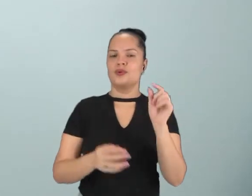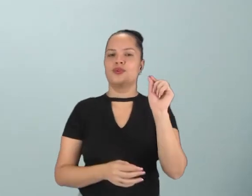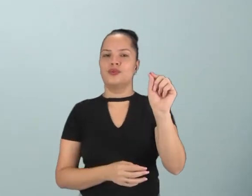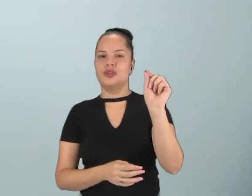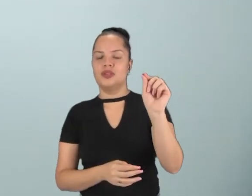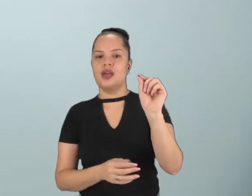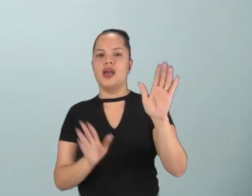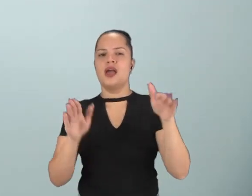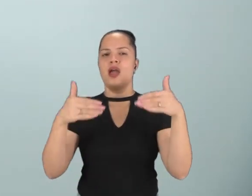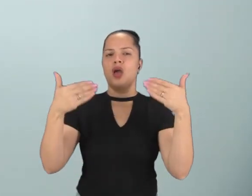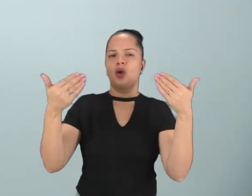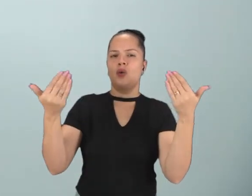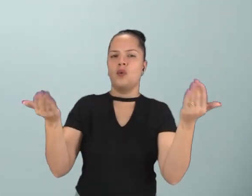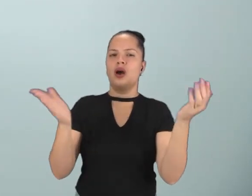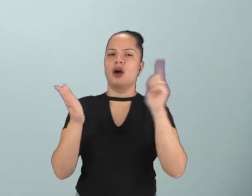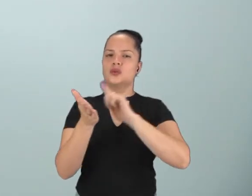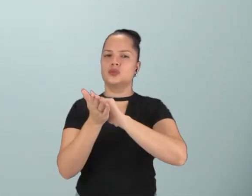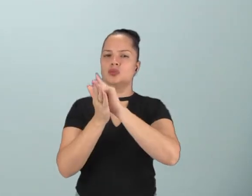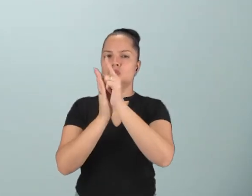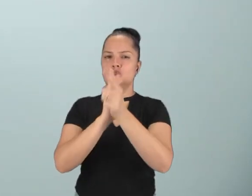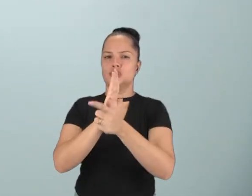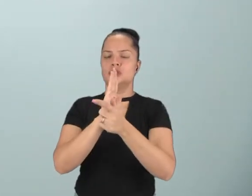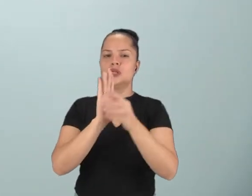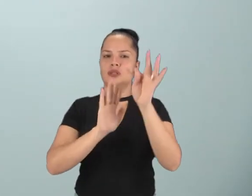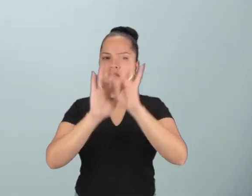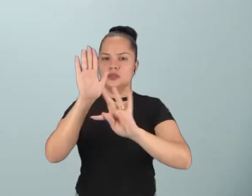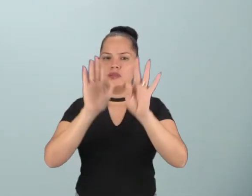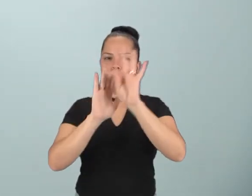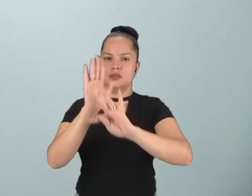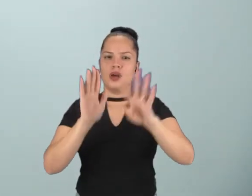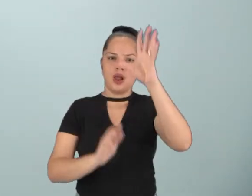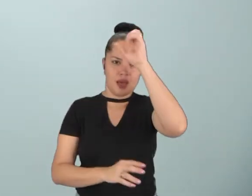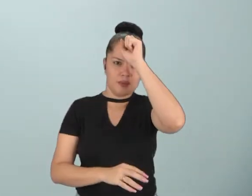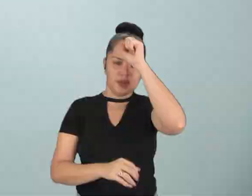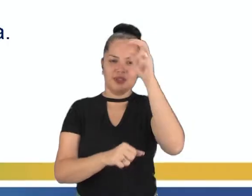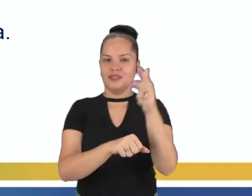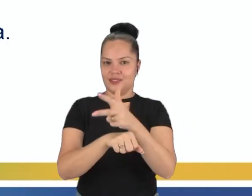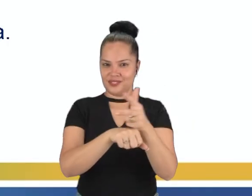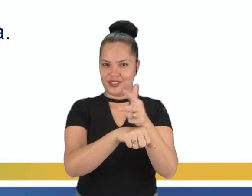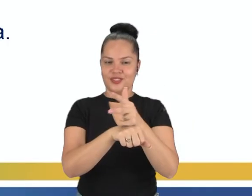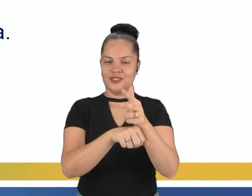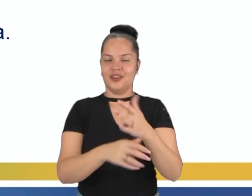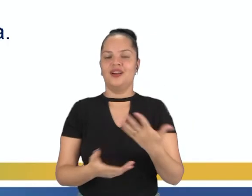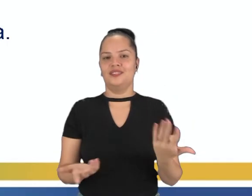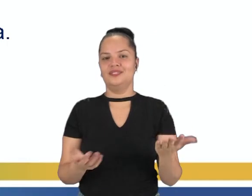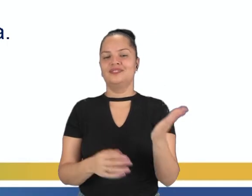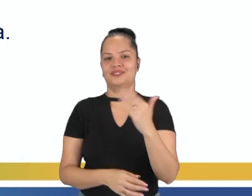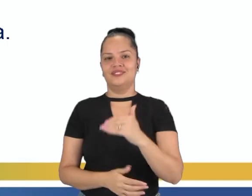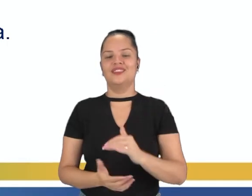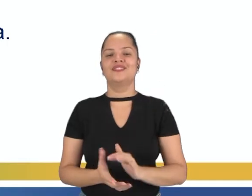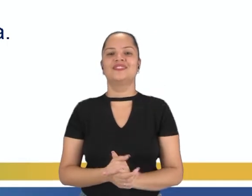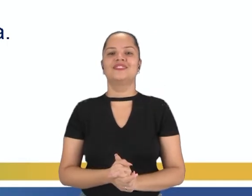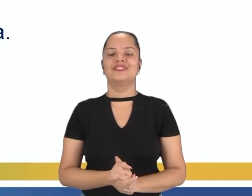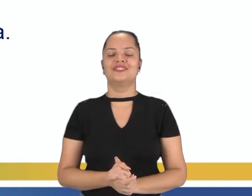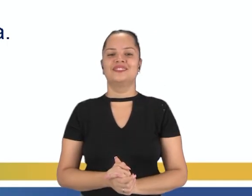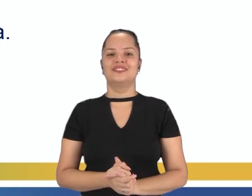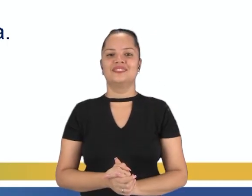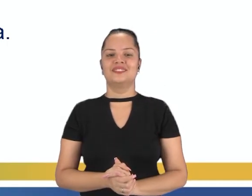foi ou quais foram os gêneros textuais que nós aprendemos nessas audioaulas? Então, vamos lá.